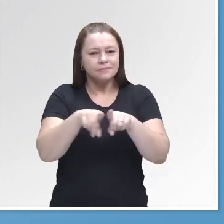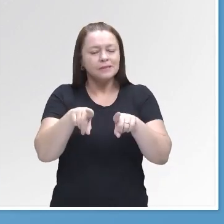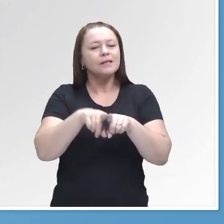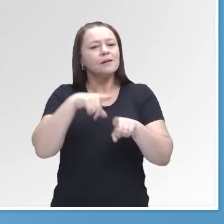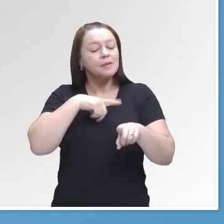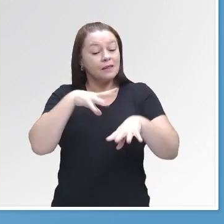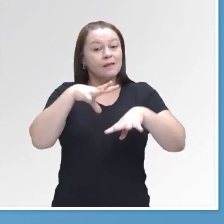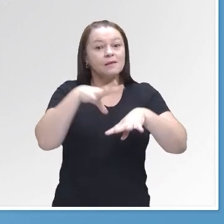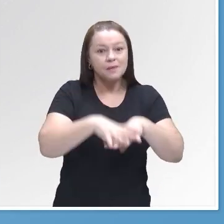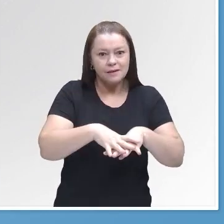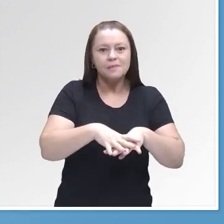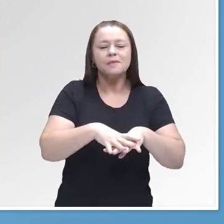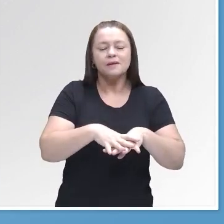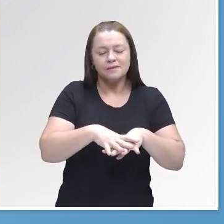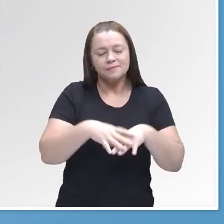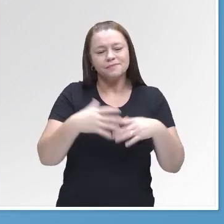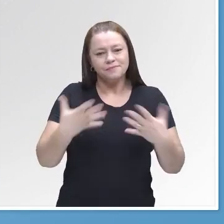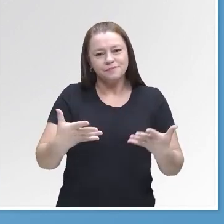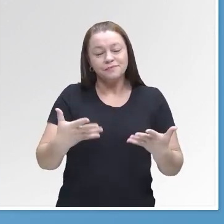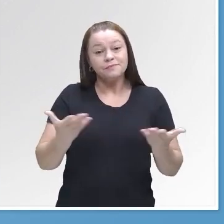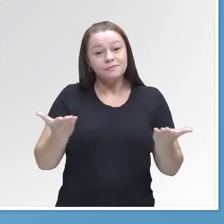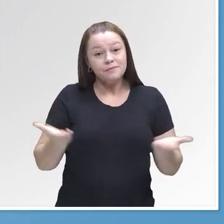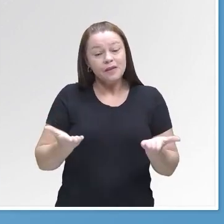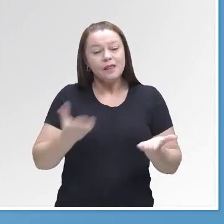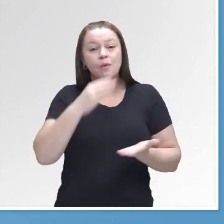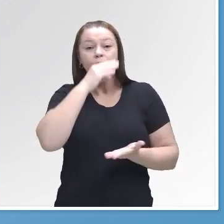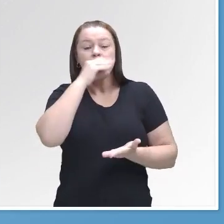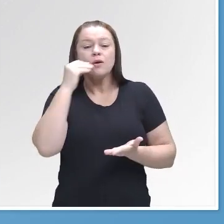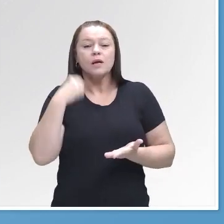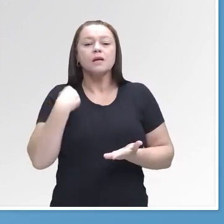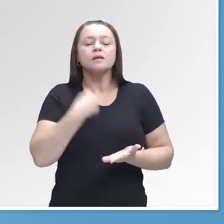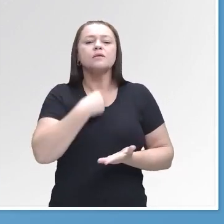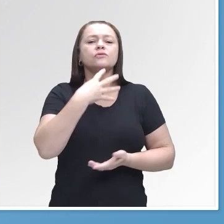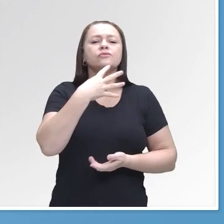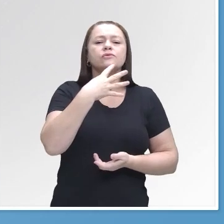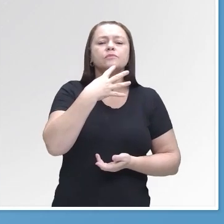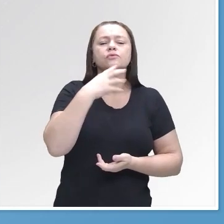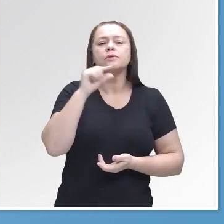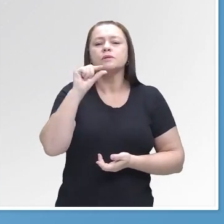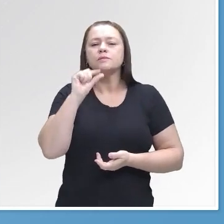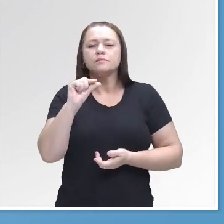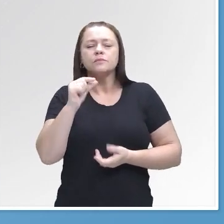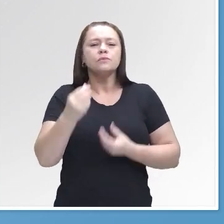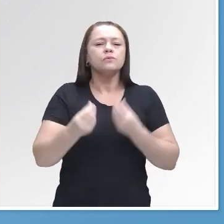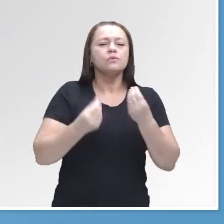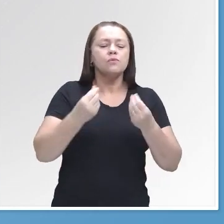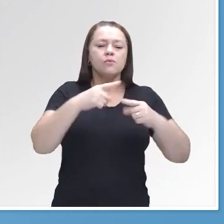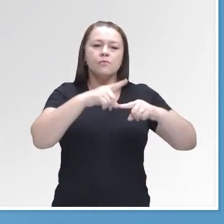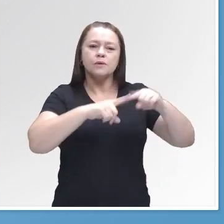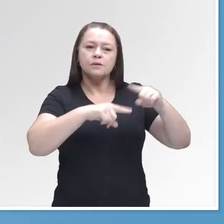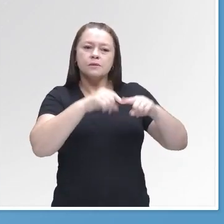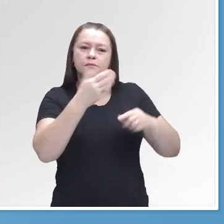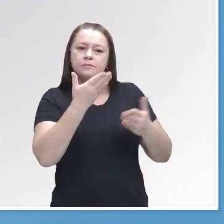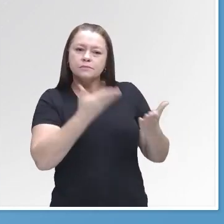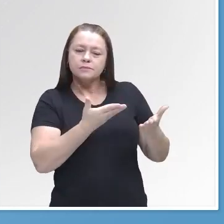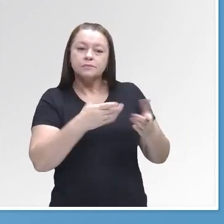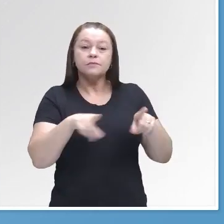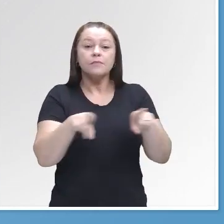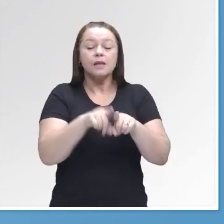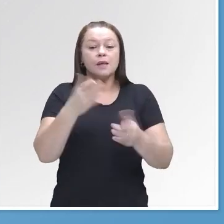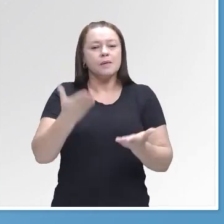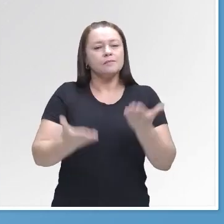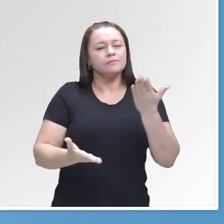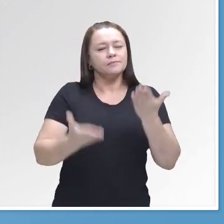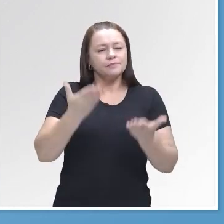durante as refeições. Então, crianças, vamos conhecer um pouco mais sobre esse instrumento balança, sobre medidas de